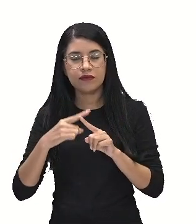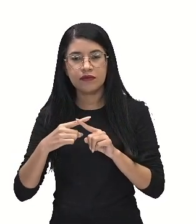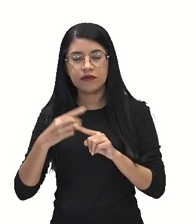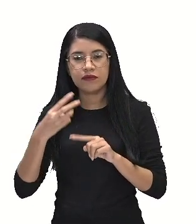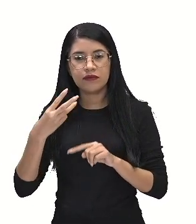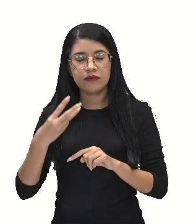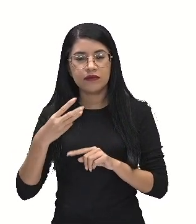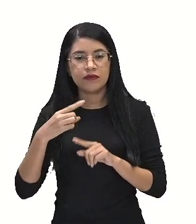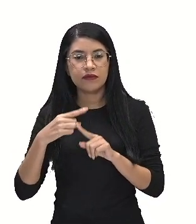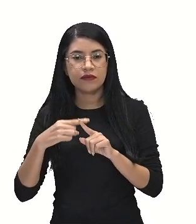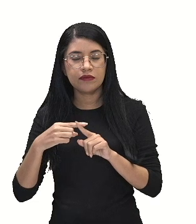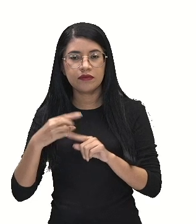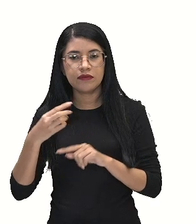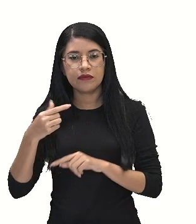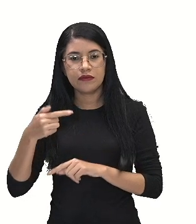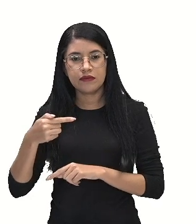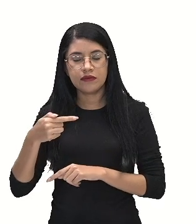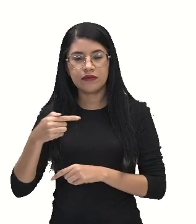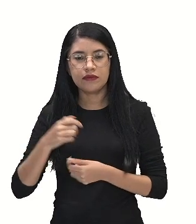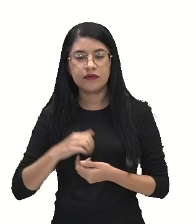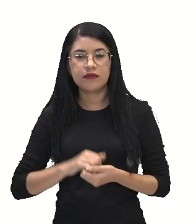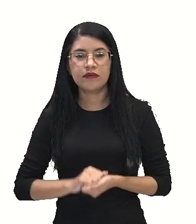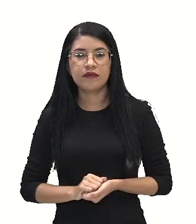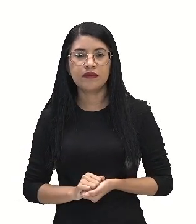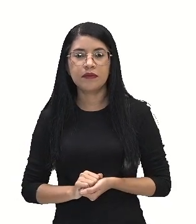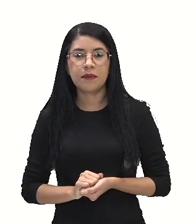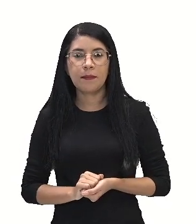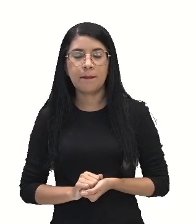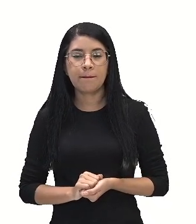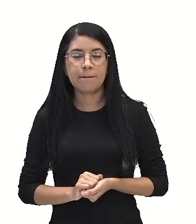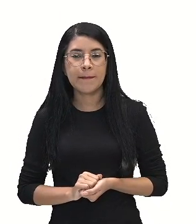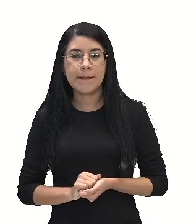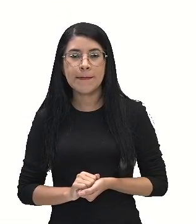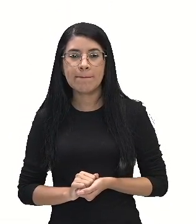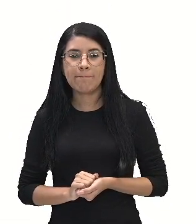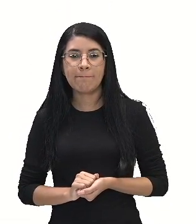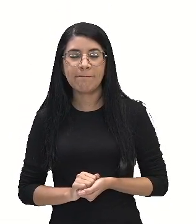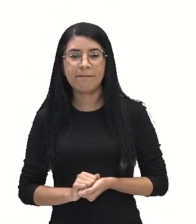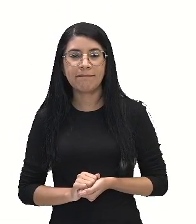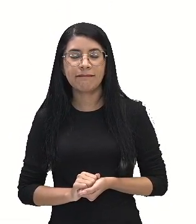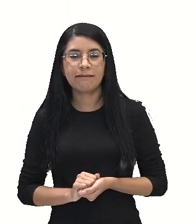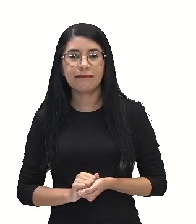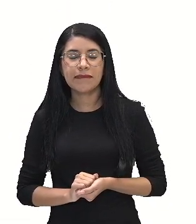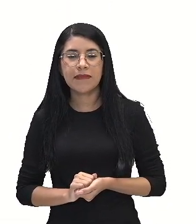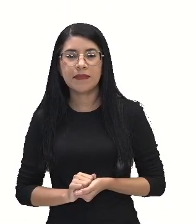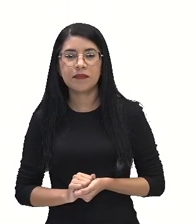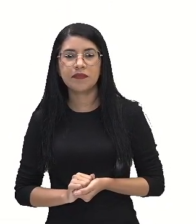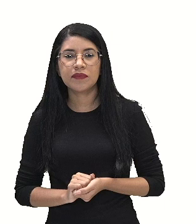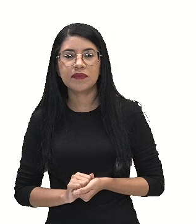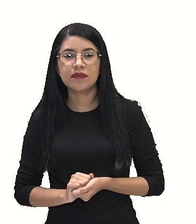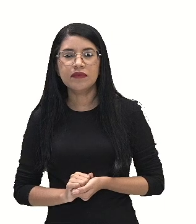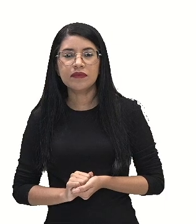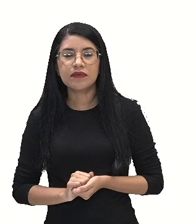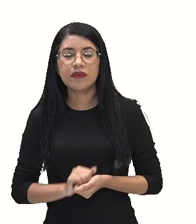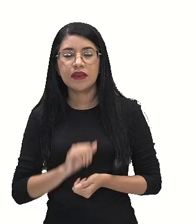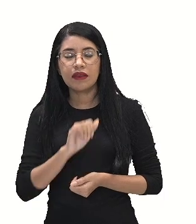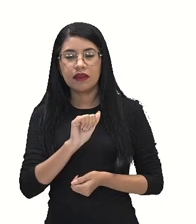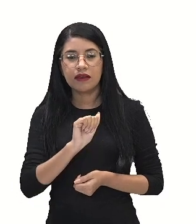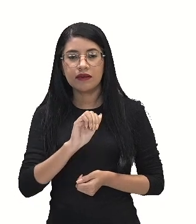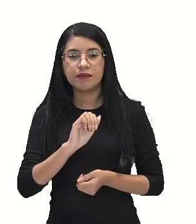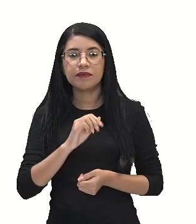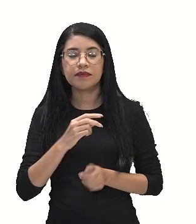vezes 3 vezes 7. Tá? Vamos ver o que dá para a gente fazer agora aqui. A é